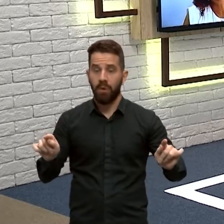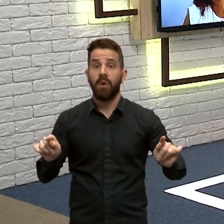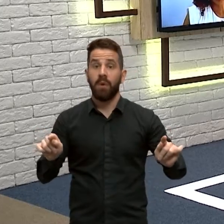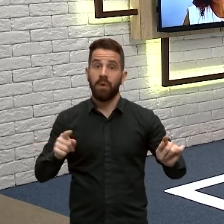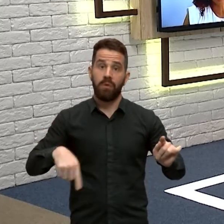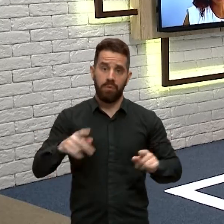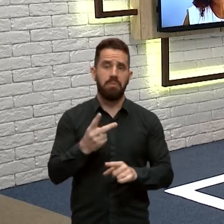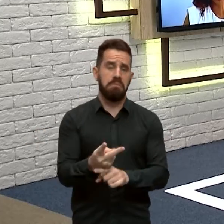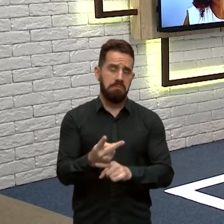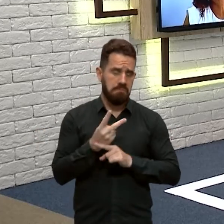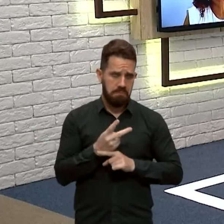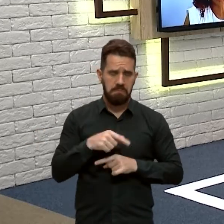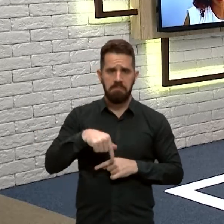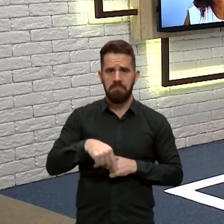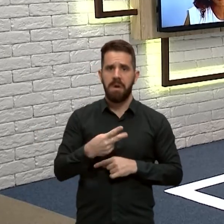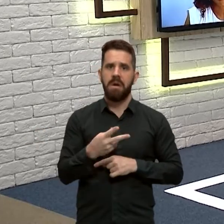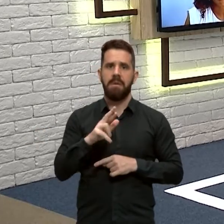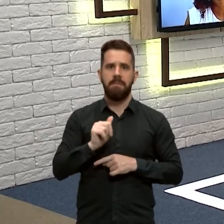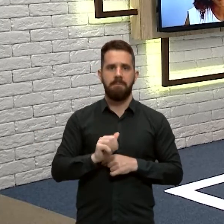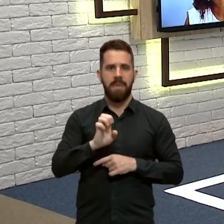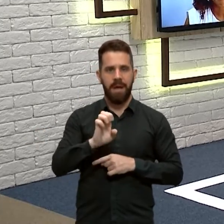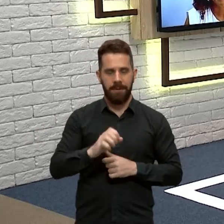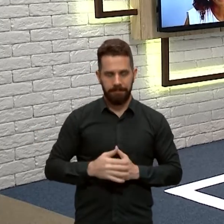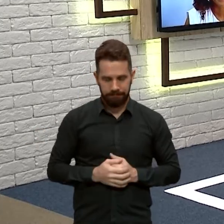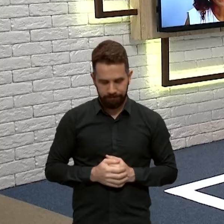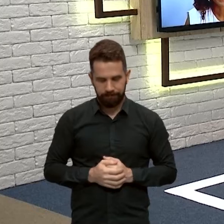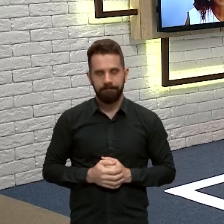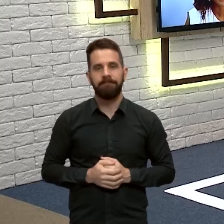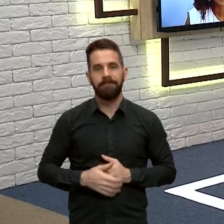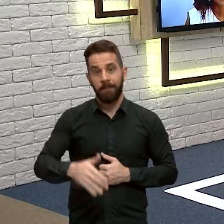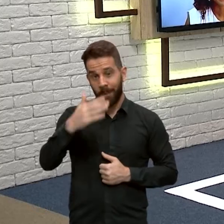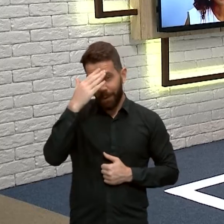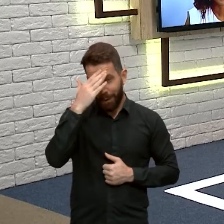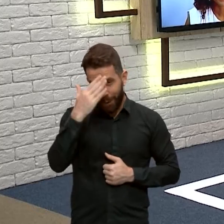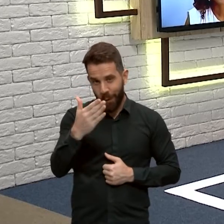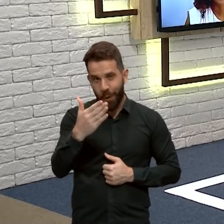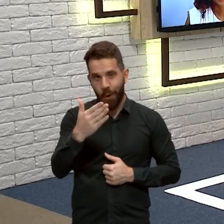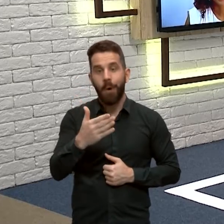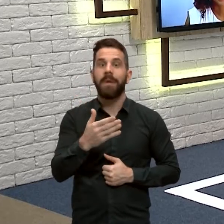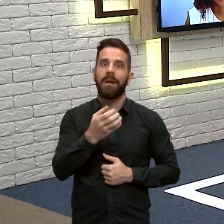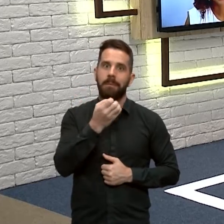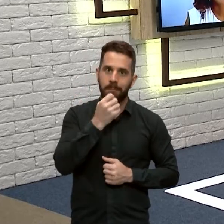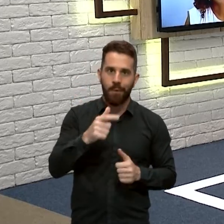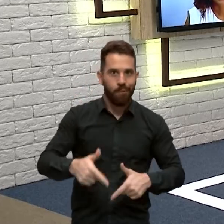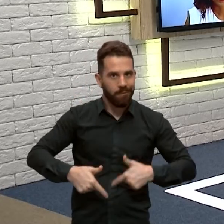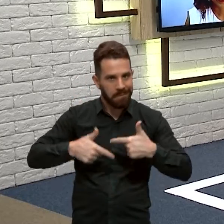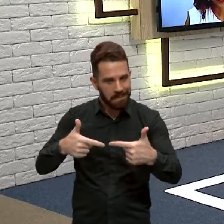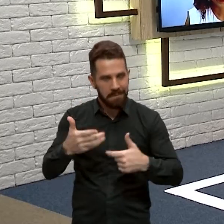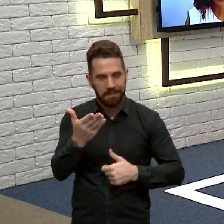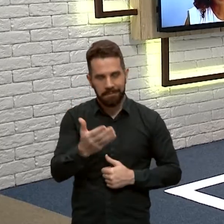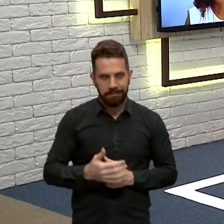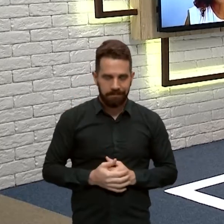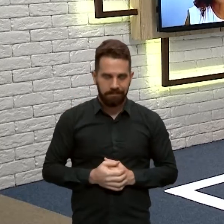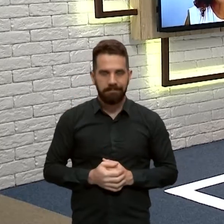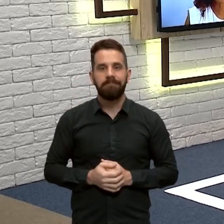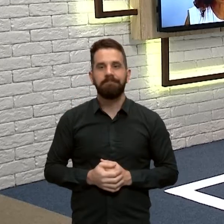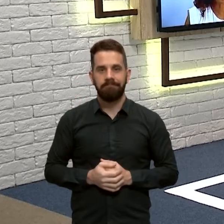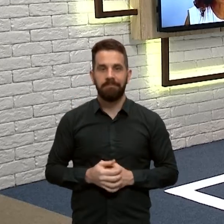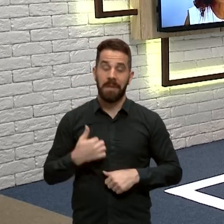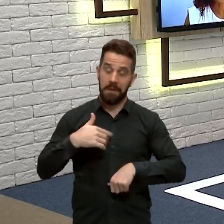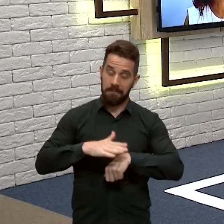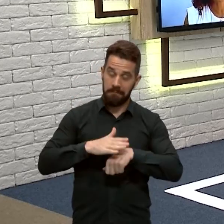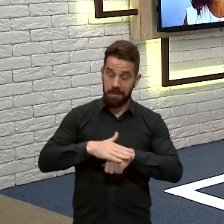aqui com todos nós da praia, pode nos procurar. Muito obrigada, viu, Jordana? E boa ação para vocês. Eu que